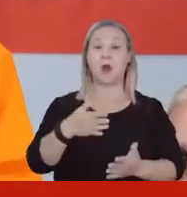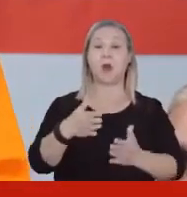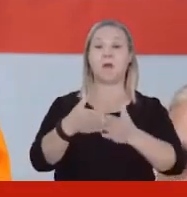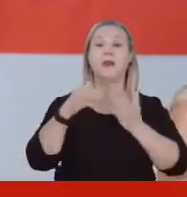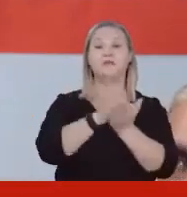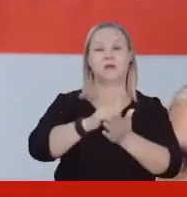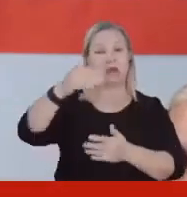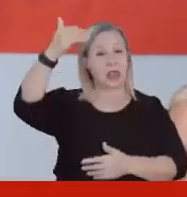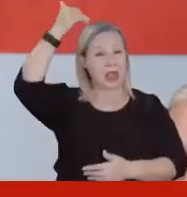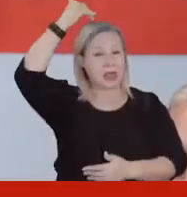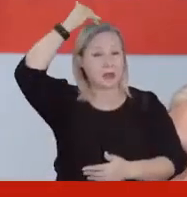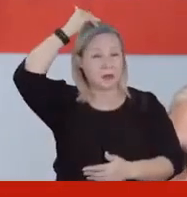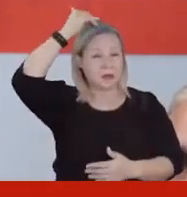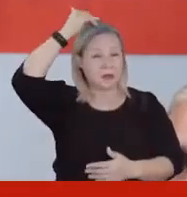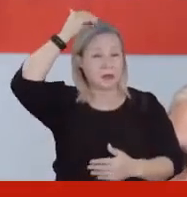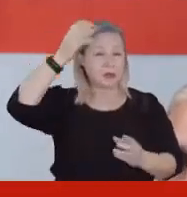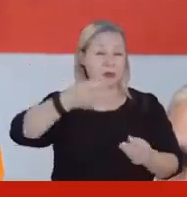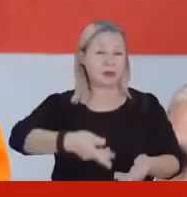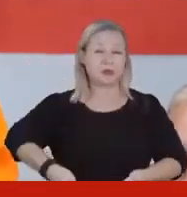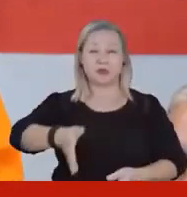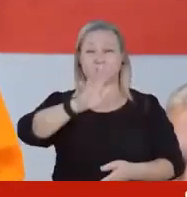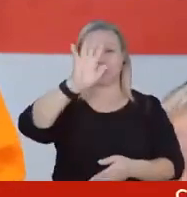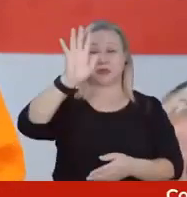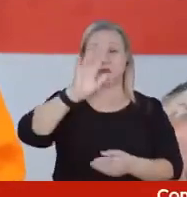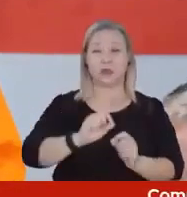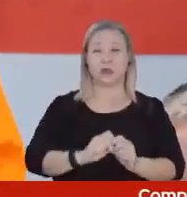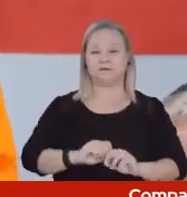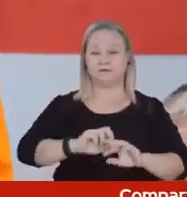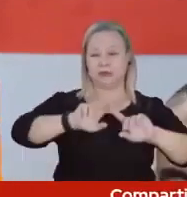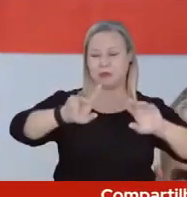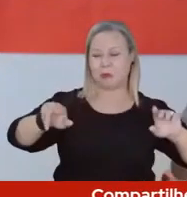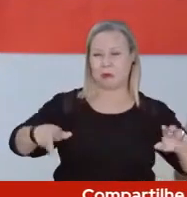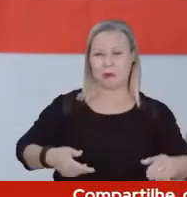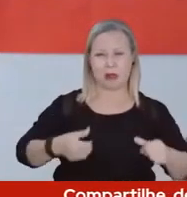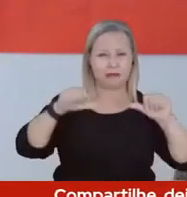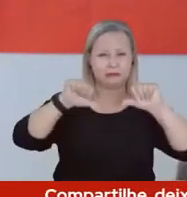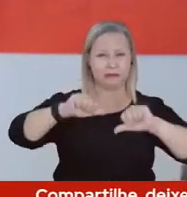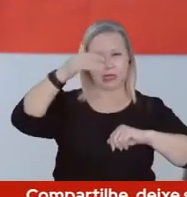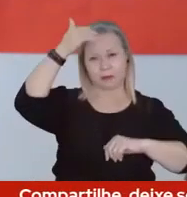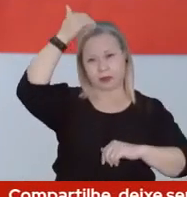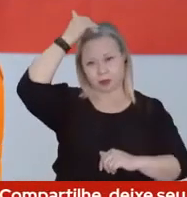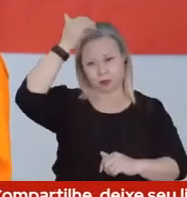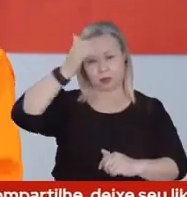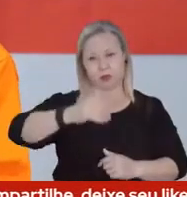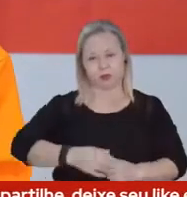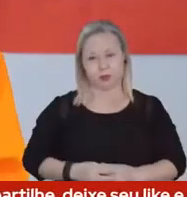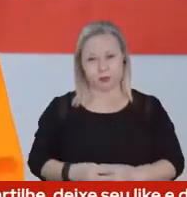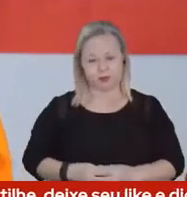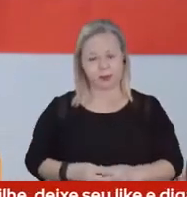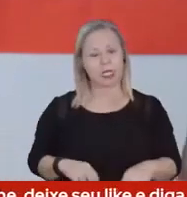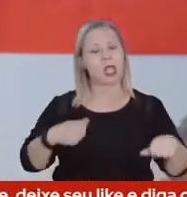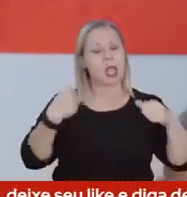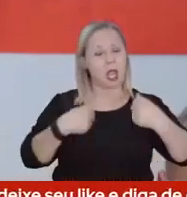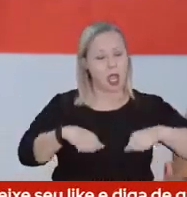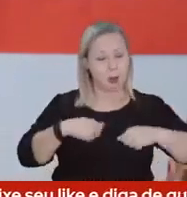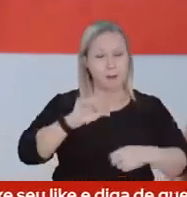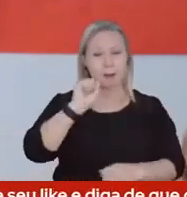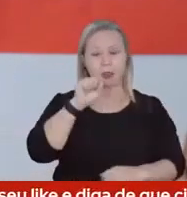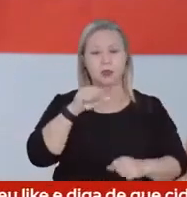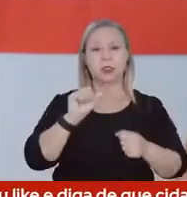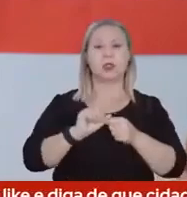enfim, uma série de barbaridades. Então, é possível, sim, você fazer com que tenham